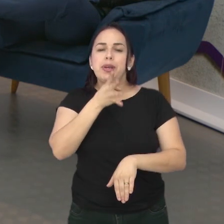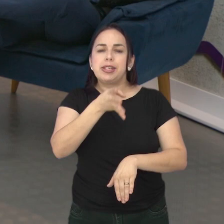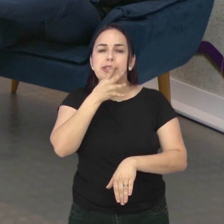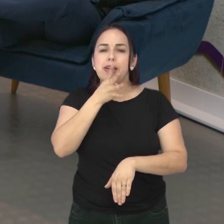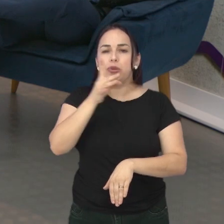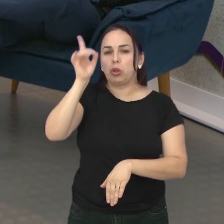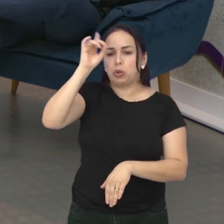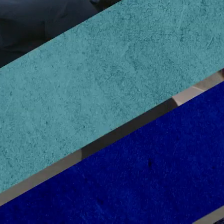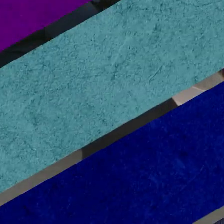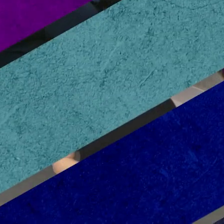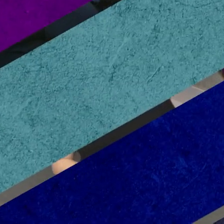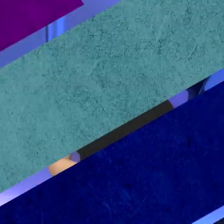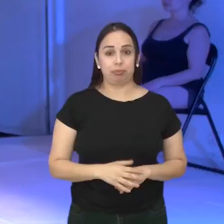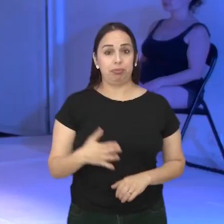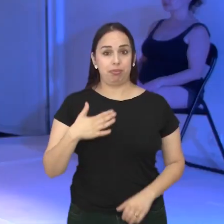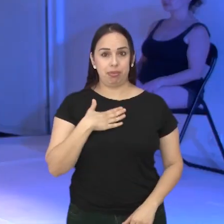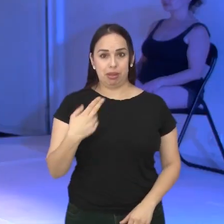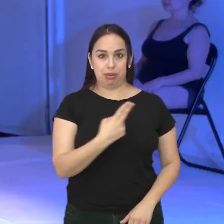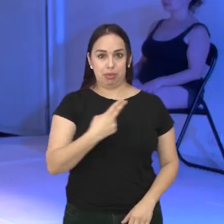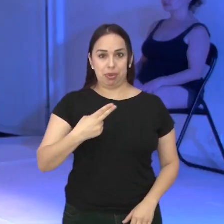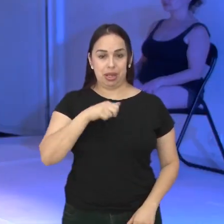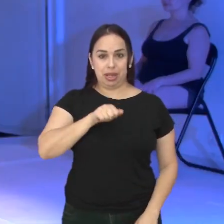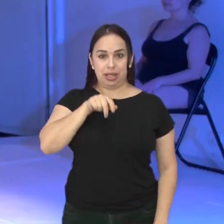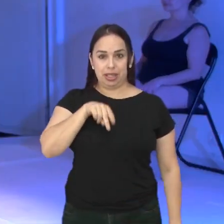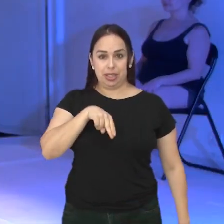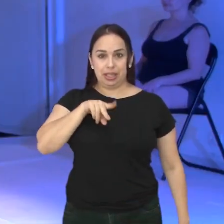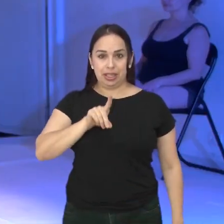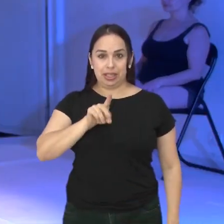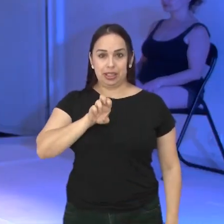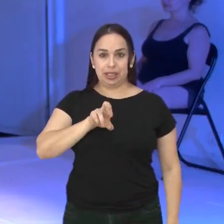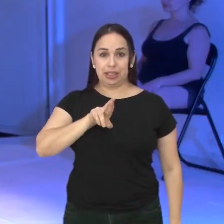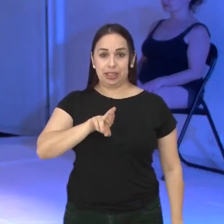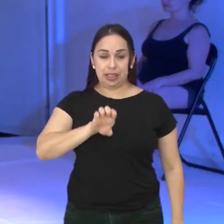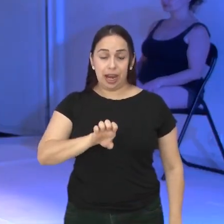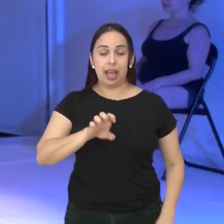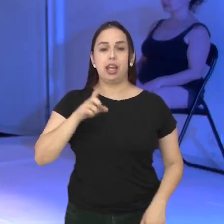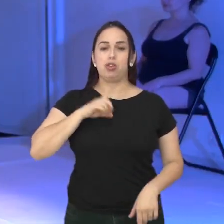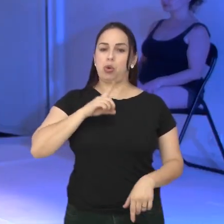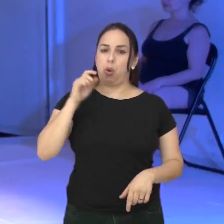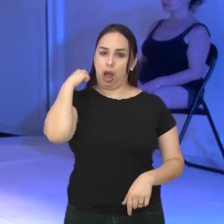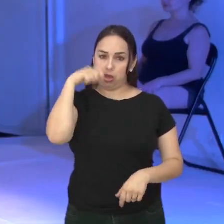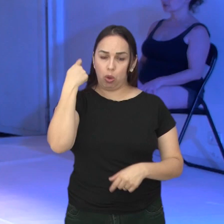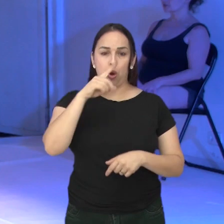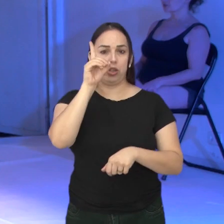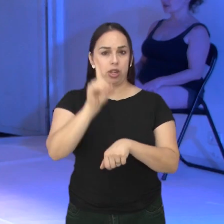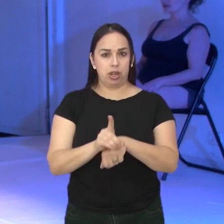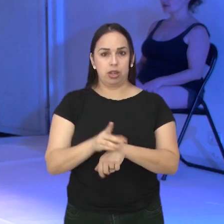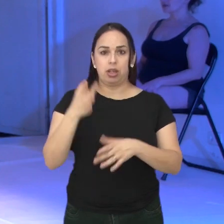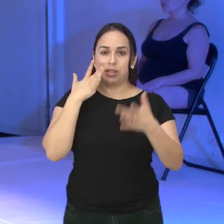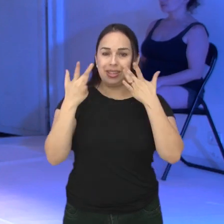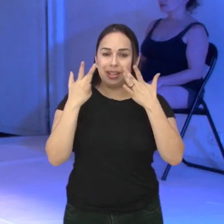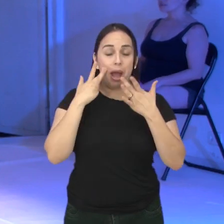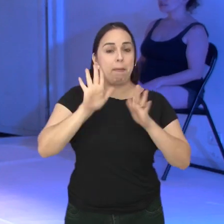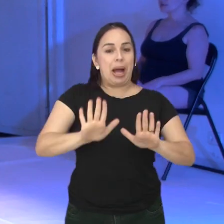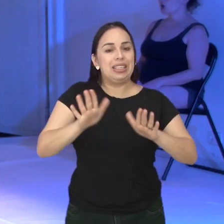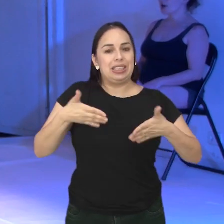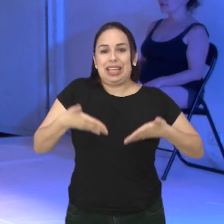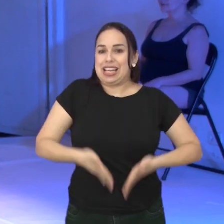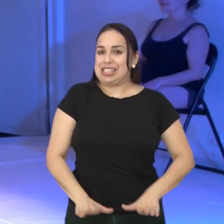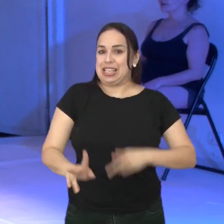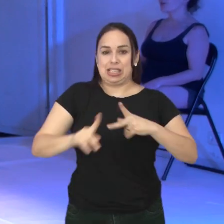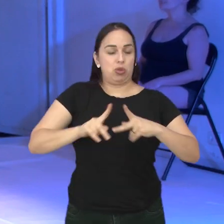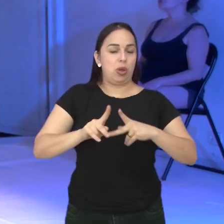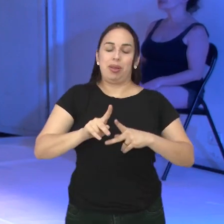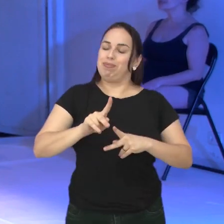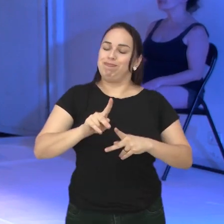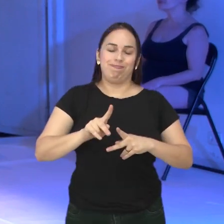de um profissional da arte. Eu me chamo André Ravasco, sou ator, diretor de teatro. Não sou joseense,